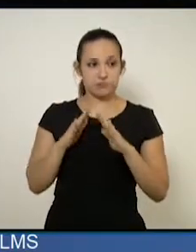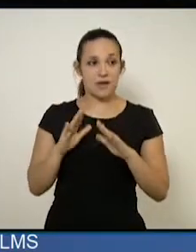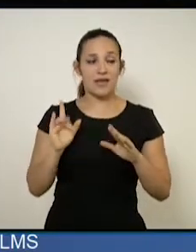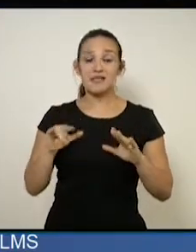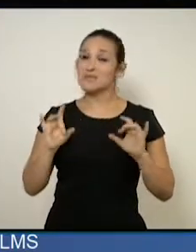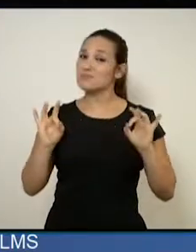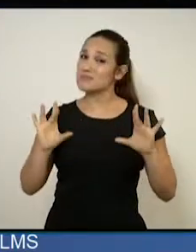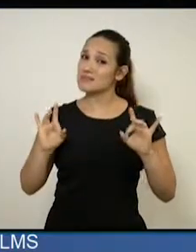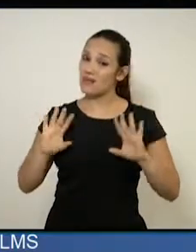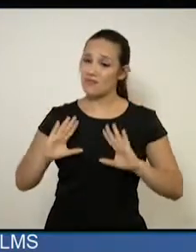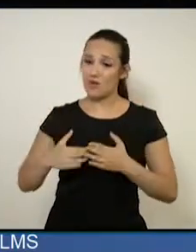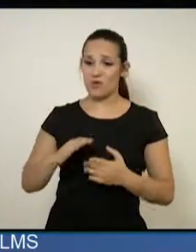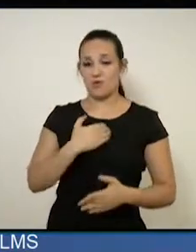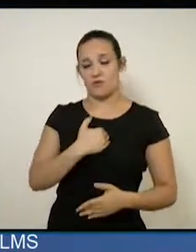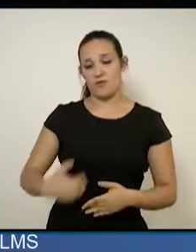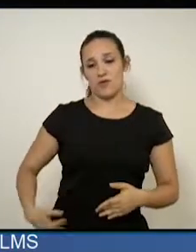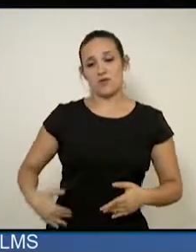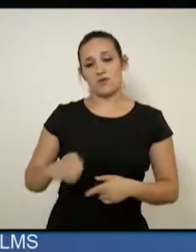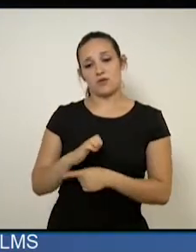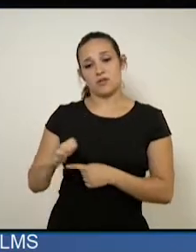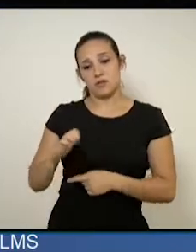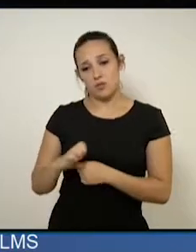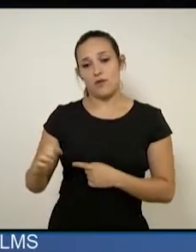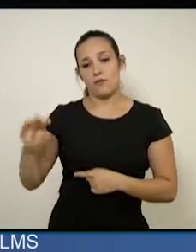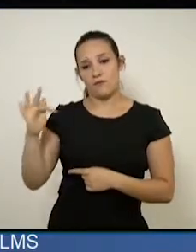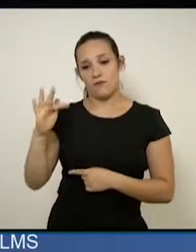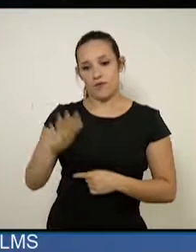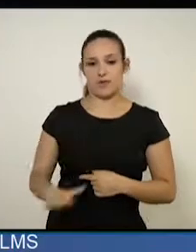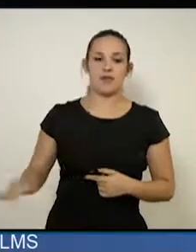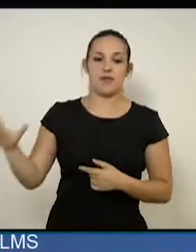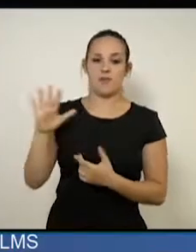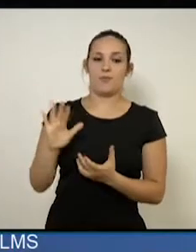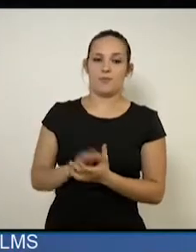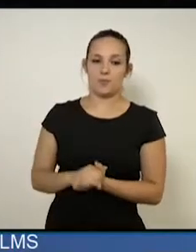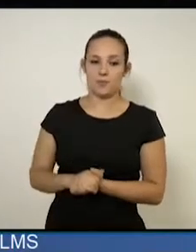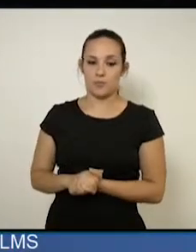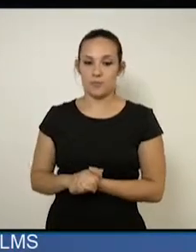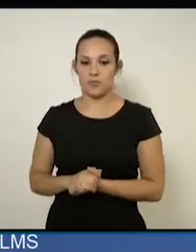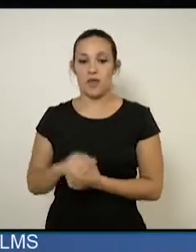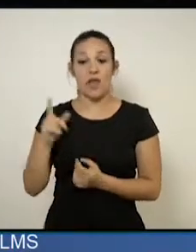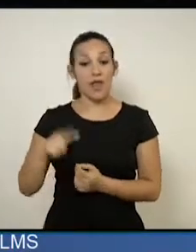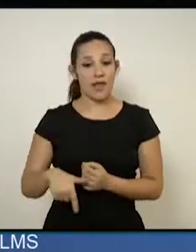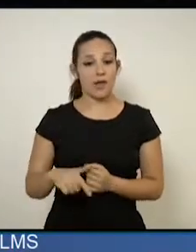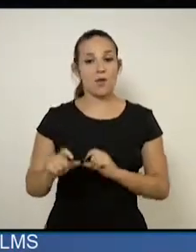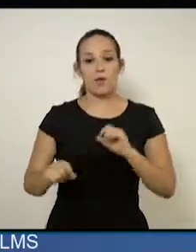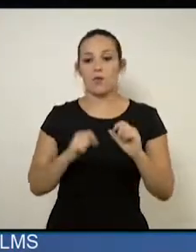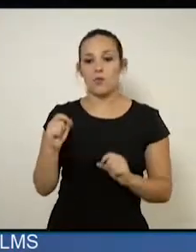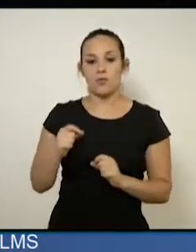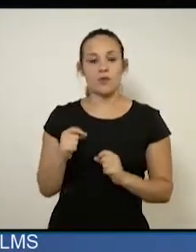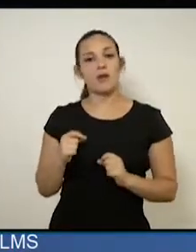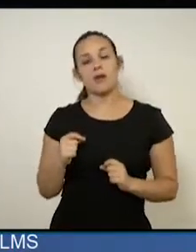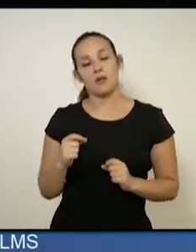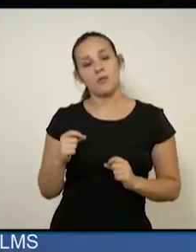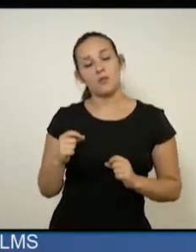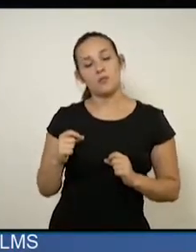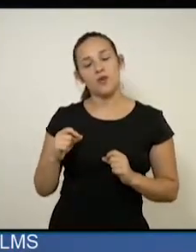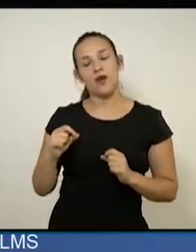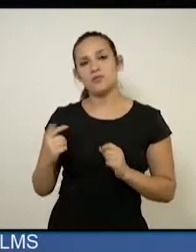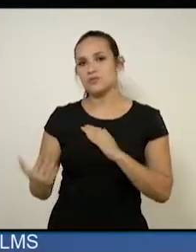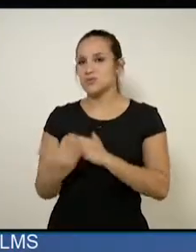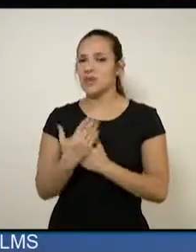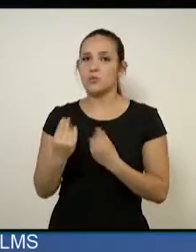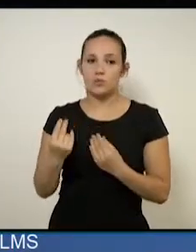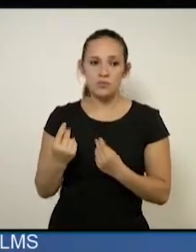estadual exija contrapartida das empresas de telefonia, haja vista que é uma atividade lucrativa, com certeza, e tem que ter o